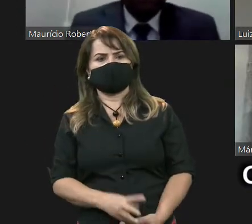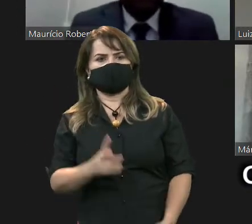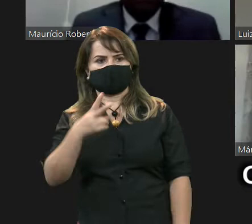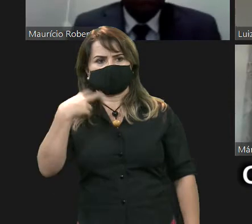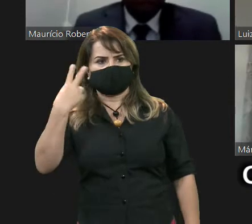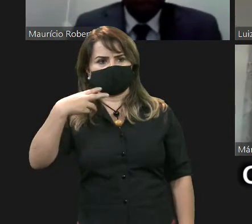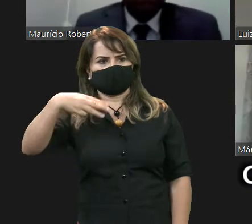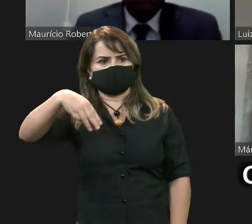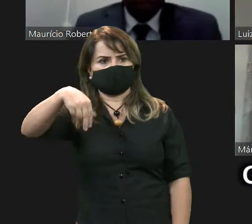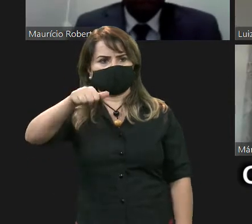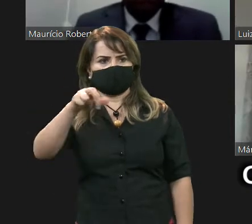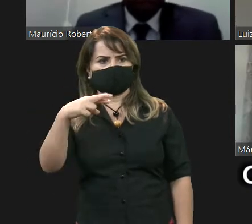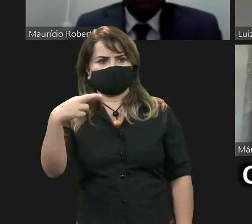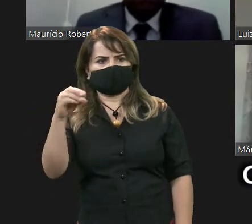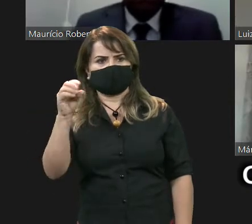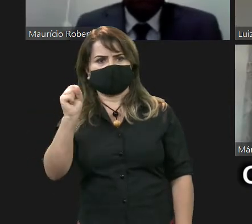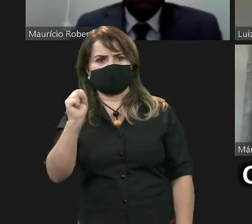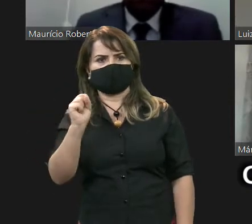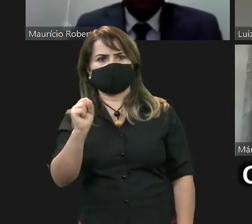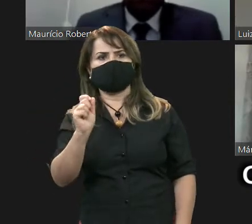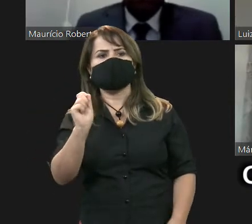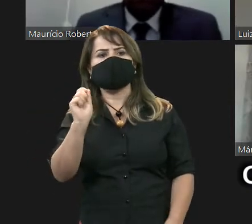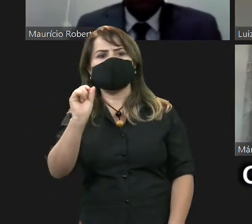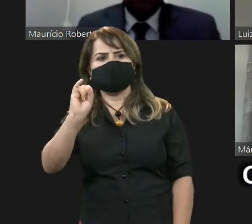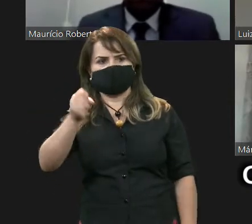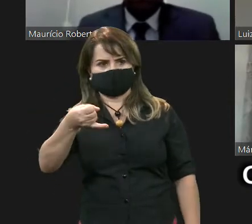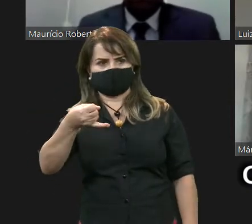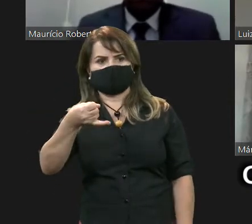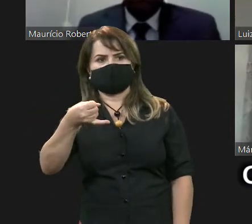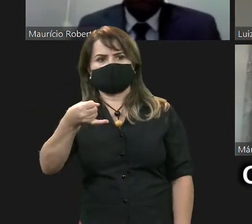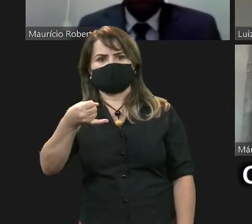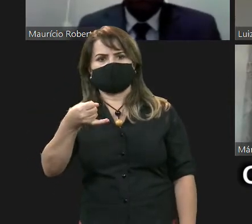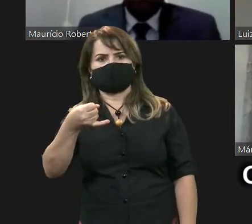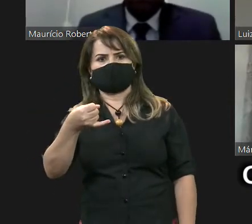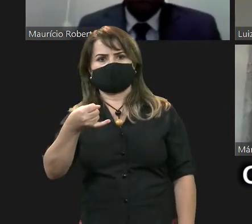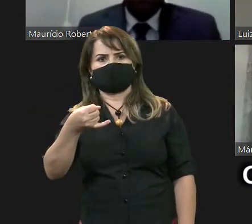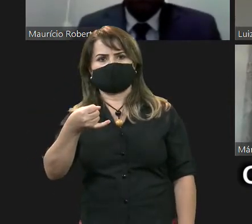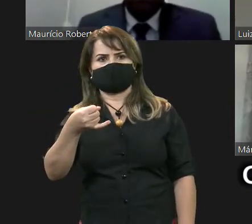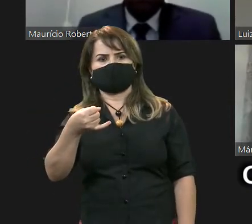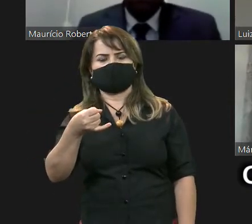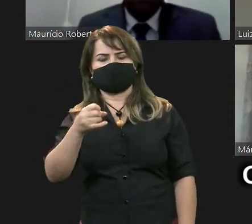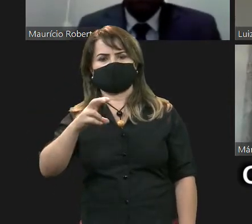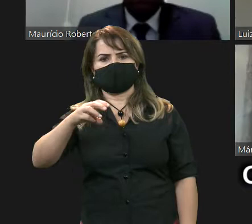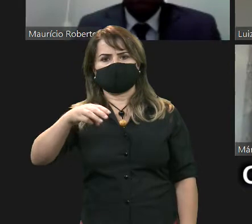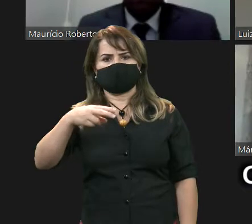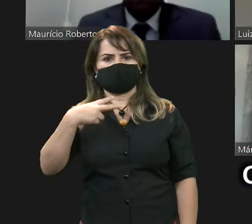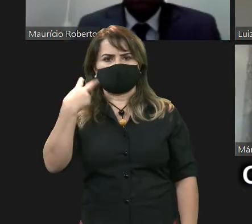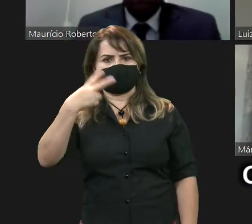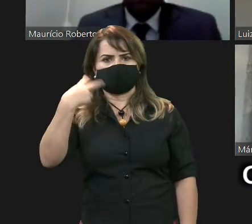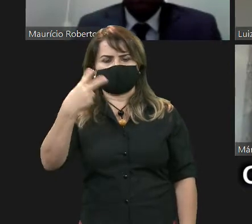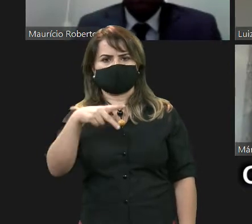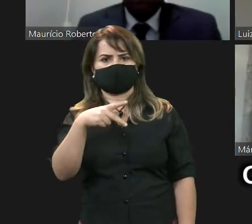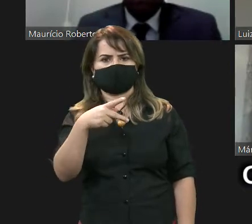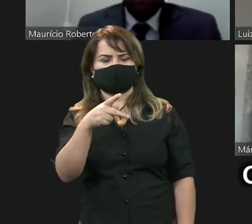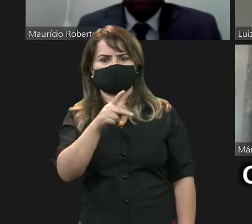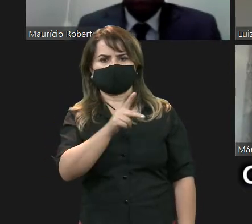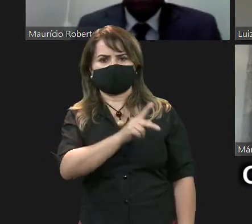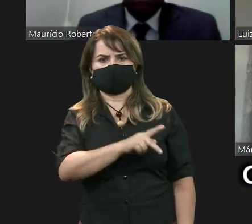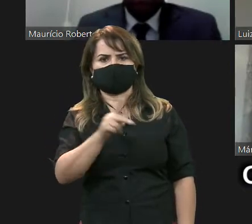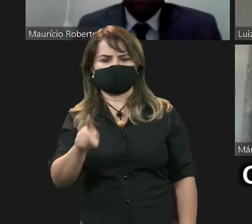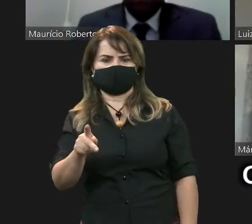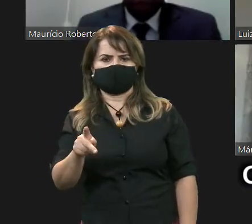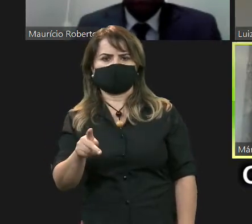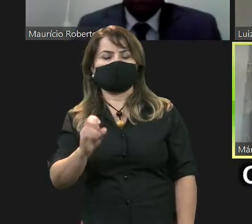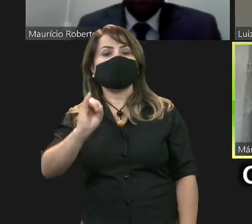Vereador Marcos Custódio. Sim. Já passou. Vereador Professor Mário Coraini Júnior.